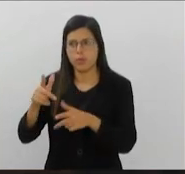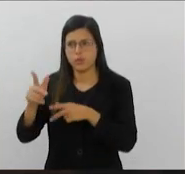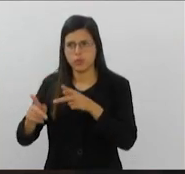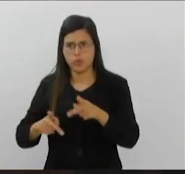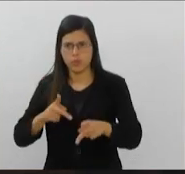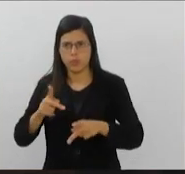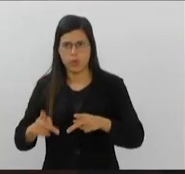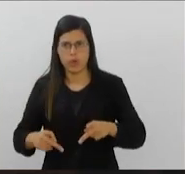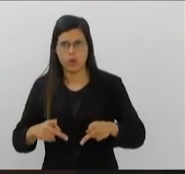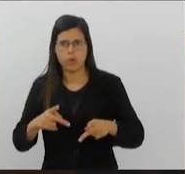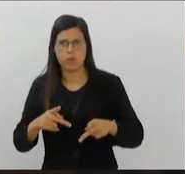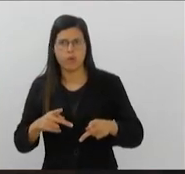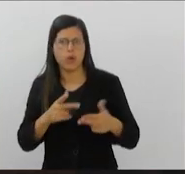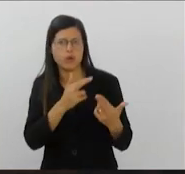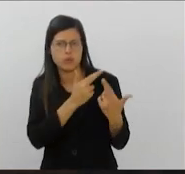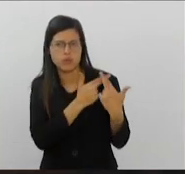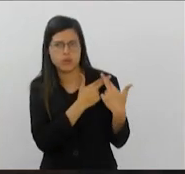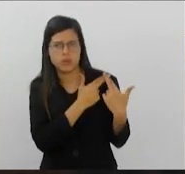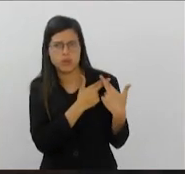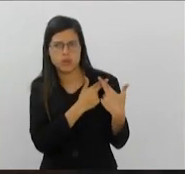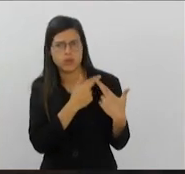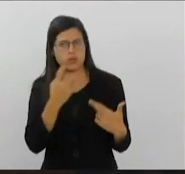trabalho dele. As pessoas